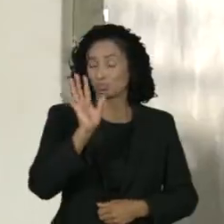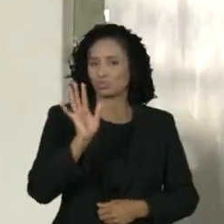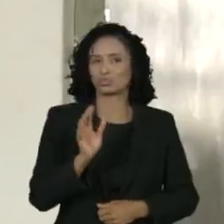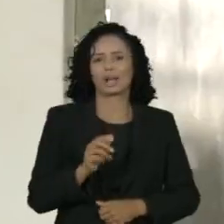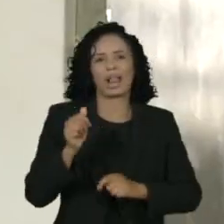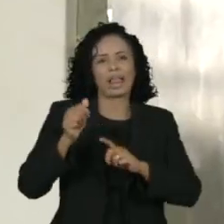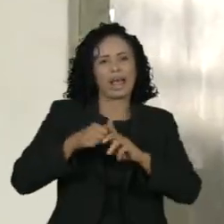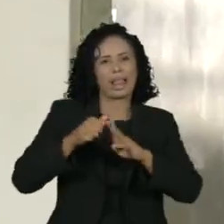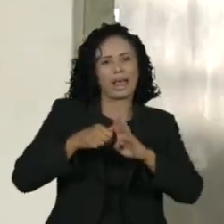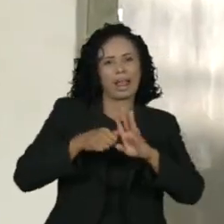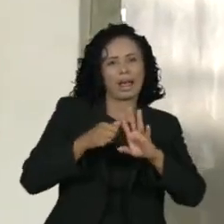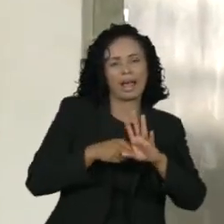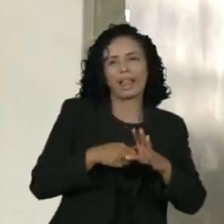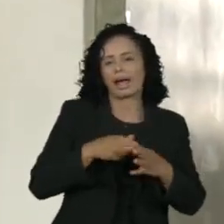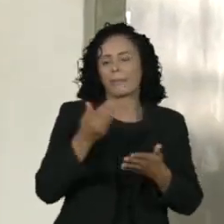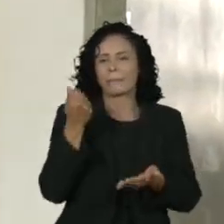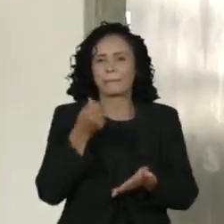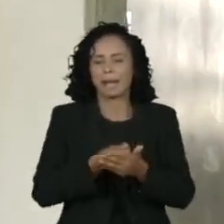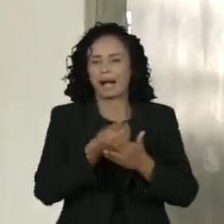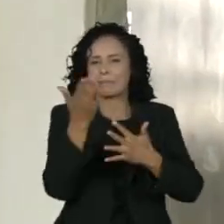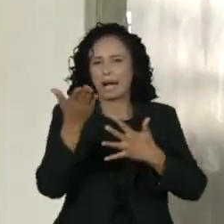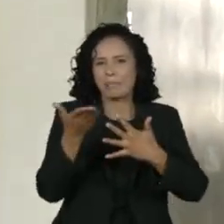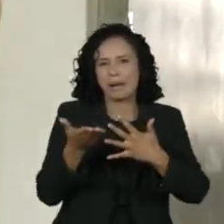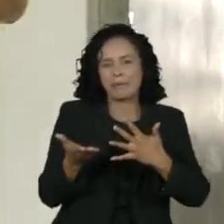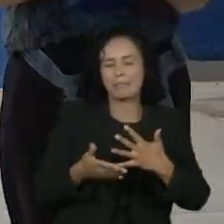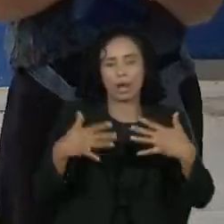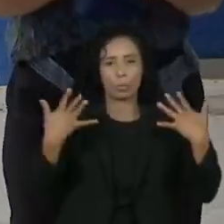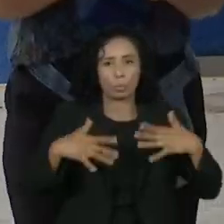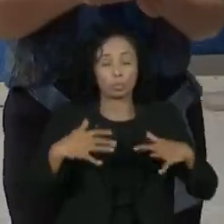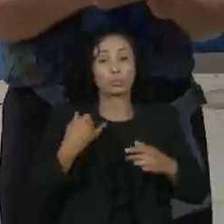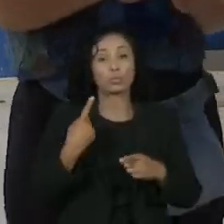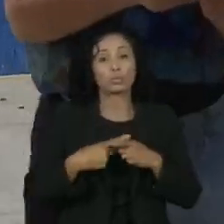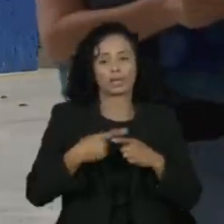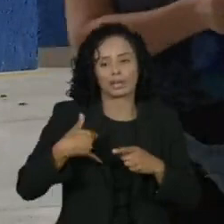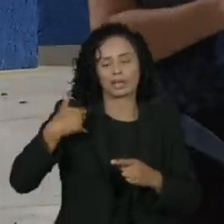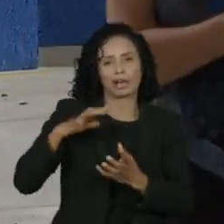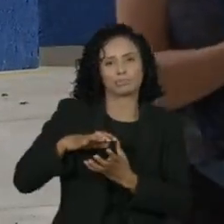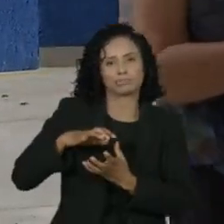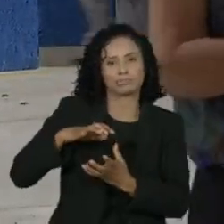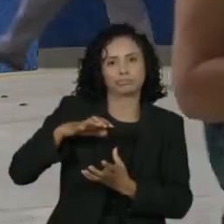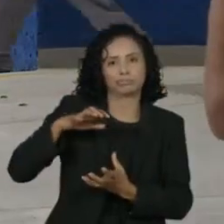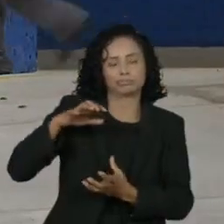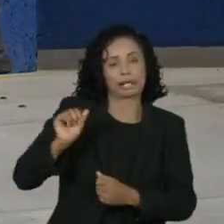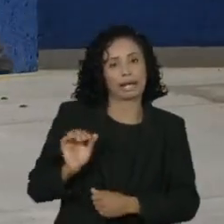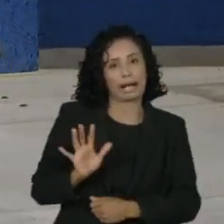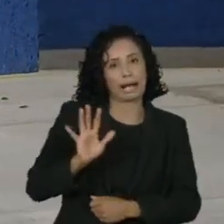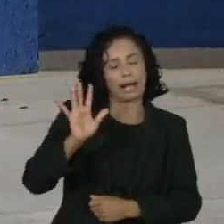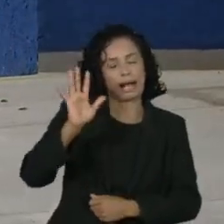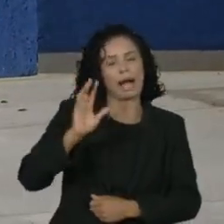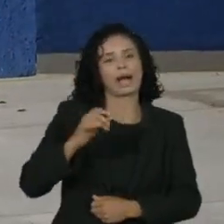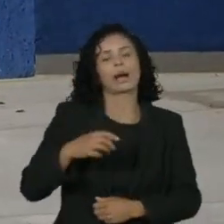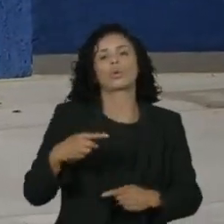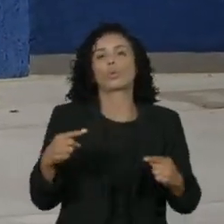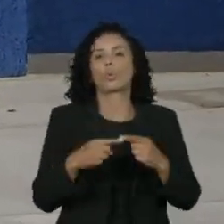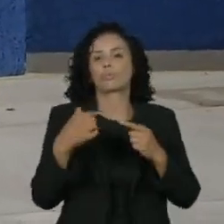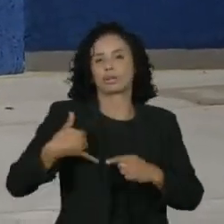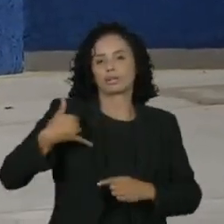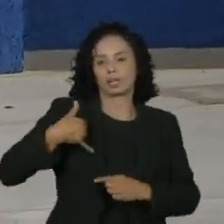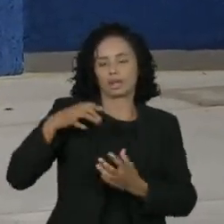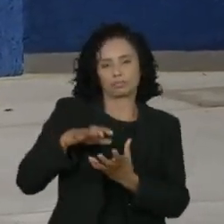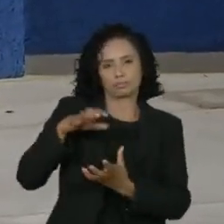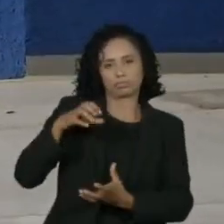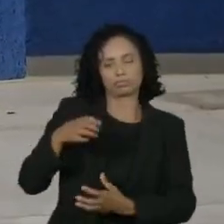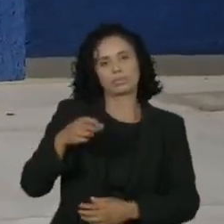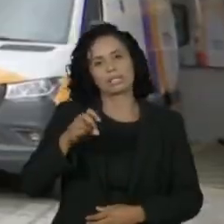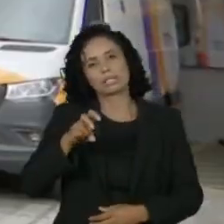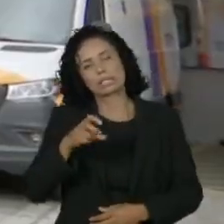da contraprestação na medida que você vai mudando de faixa etária. Então, as pessoas acima de 60 anos, de